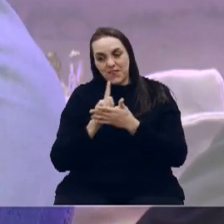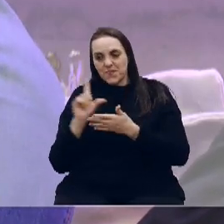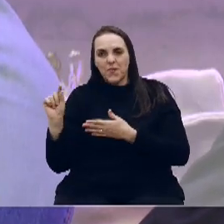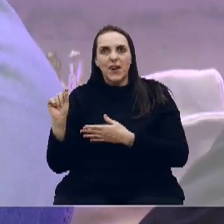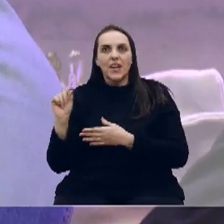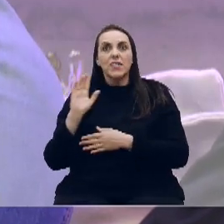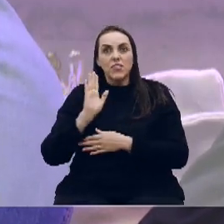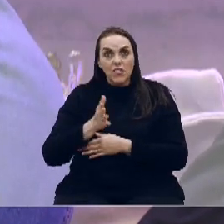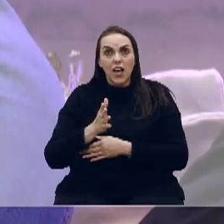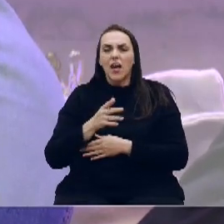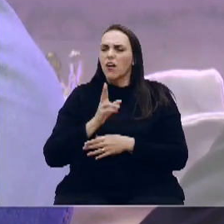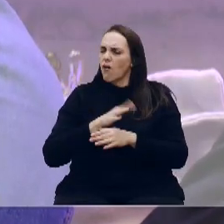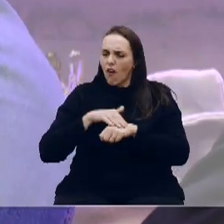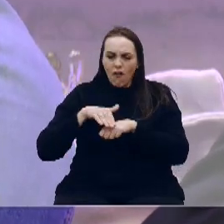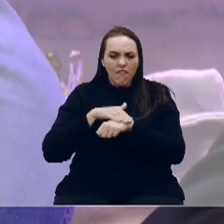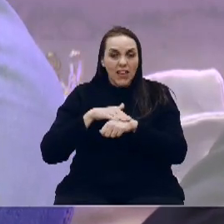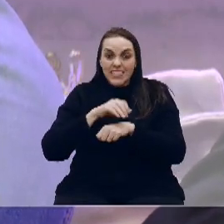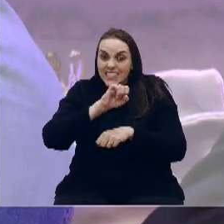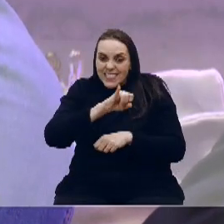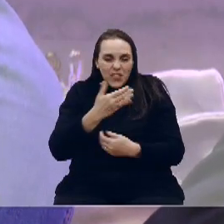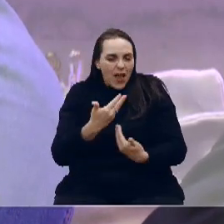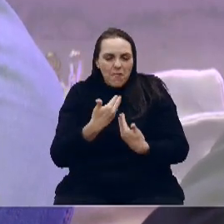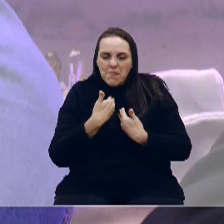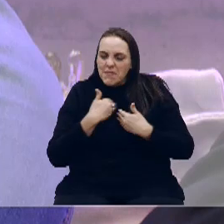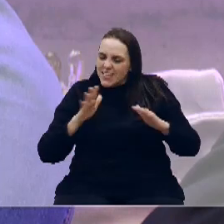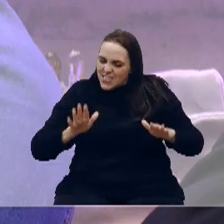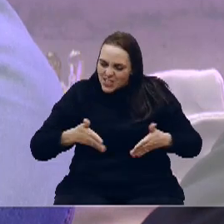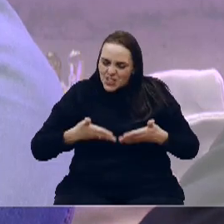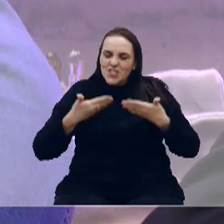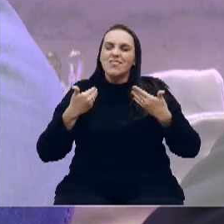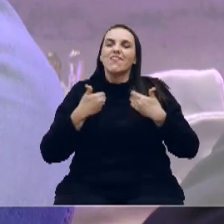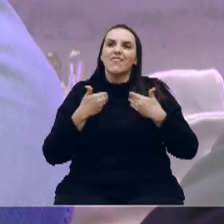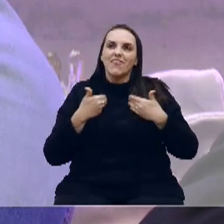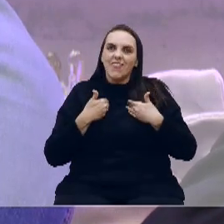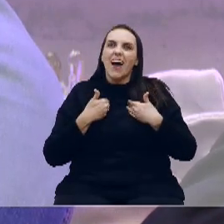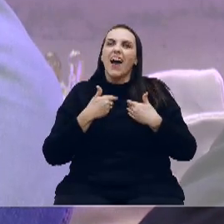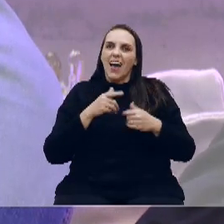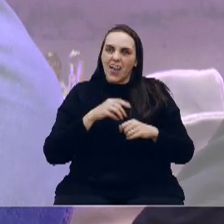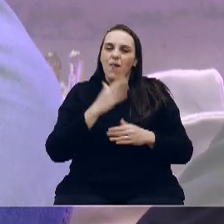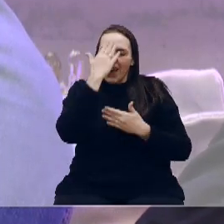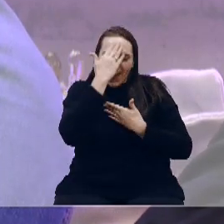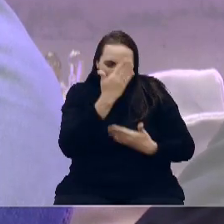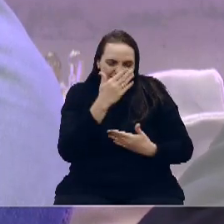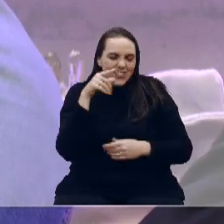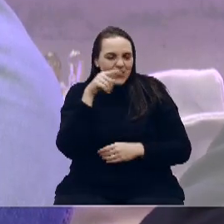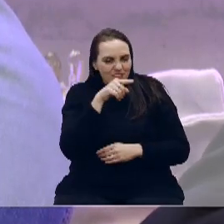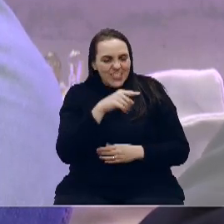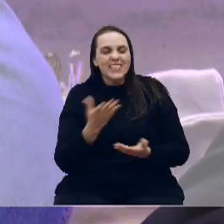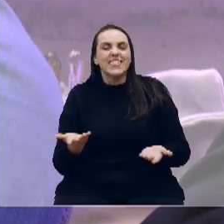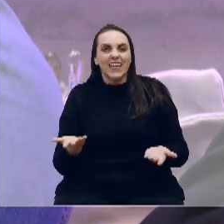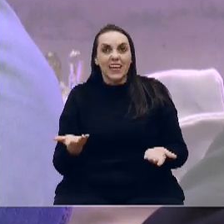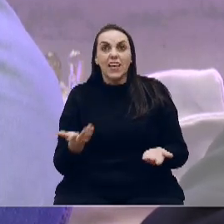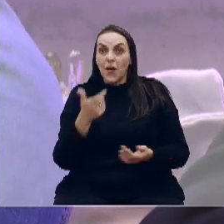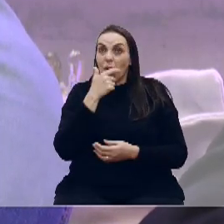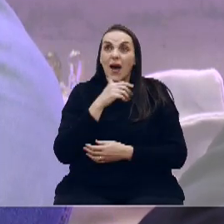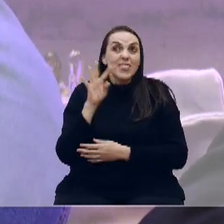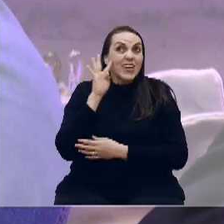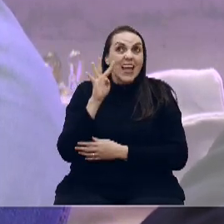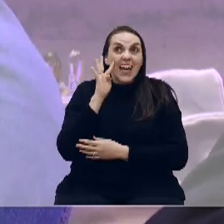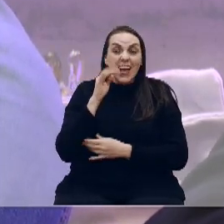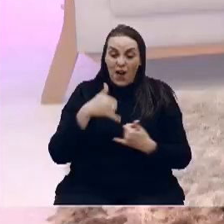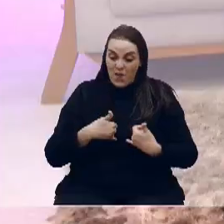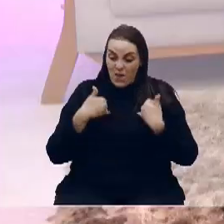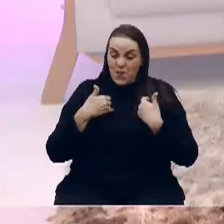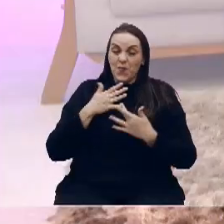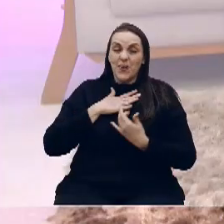Ela diz, se não fosse tu me dar aquele incentivo, aquela coisa ali, eu não era o que eu sou hoje. Né? Eu acho isso gratificante para mim,